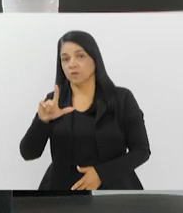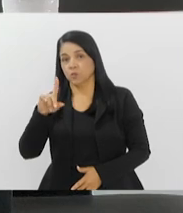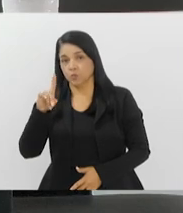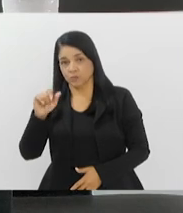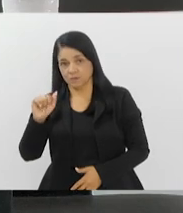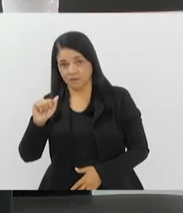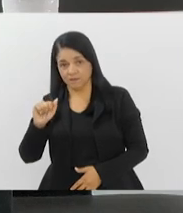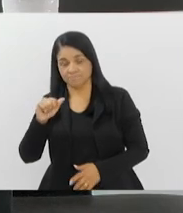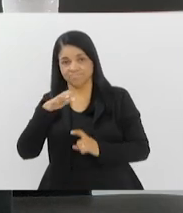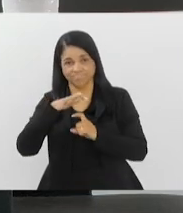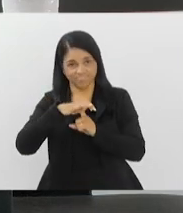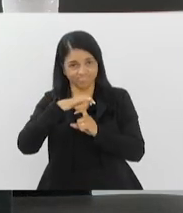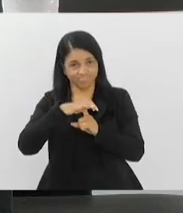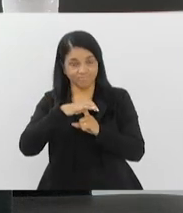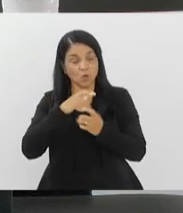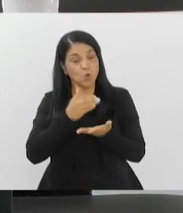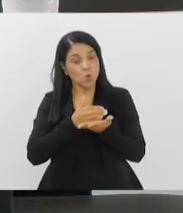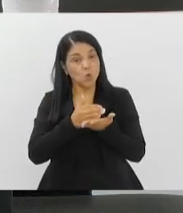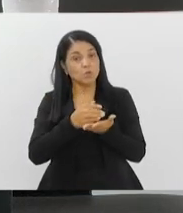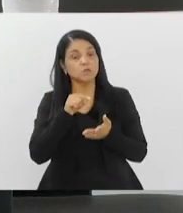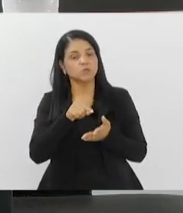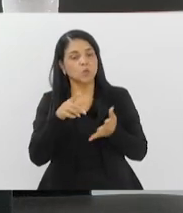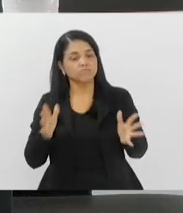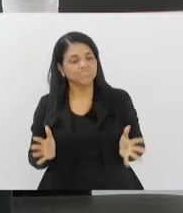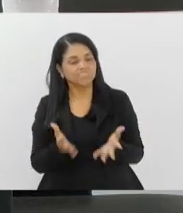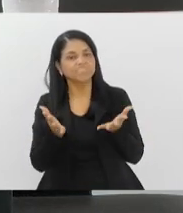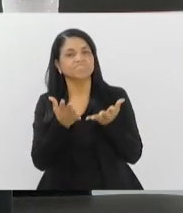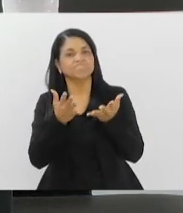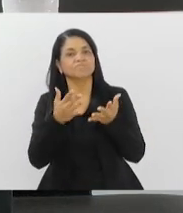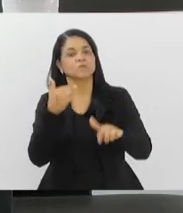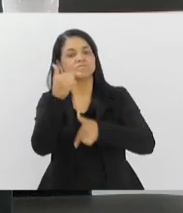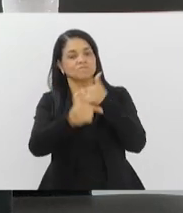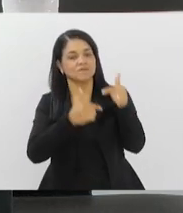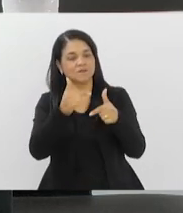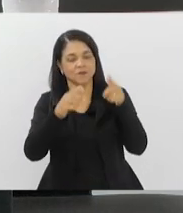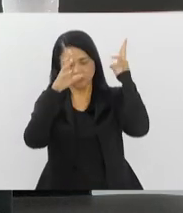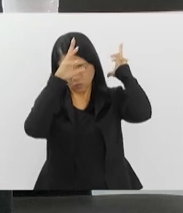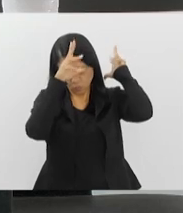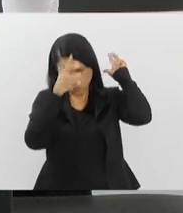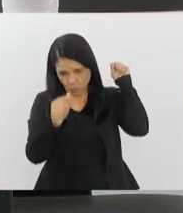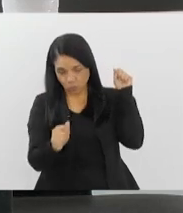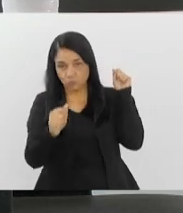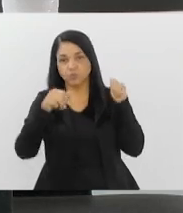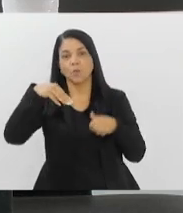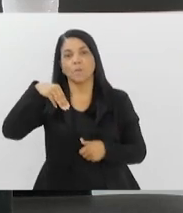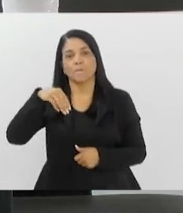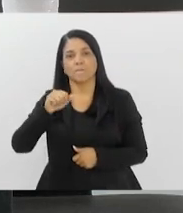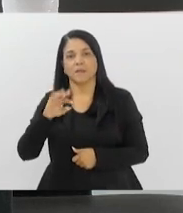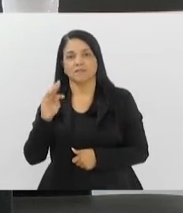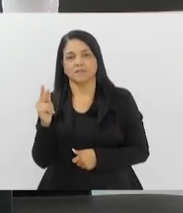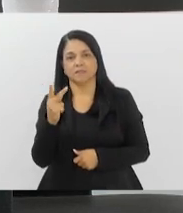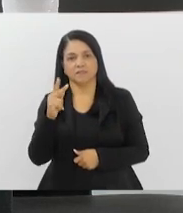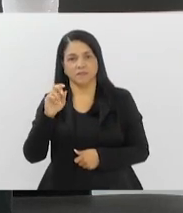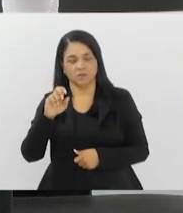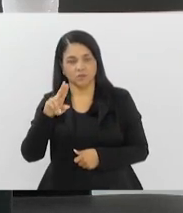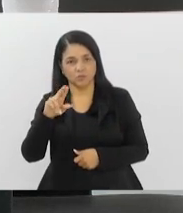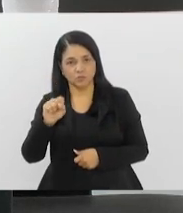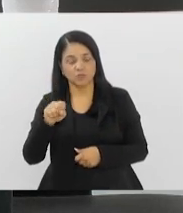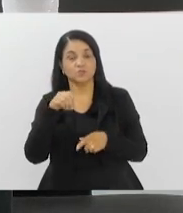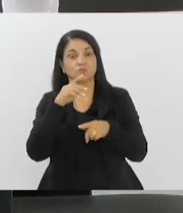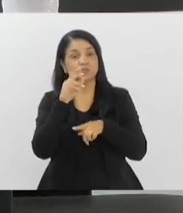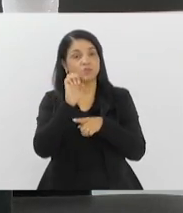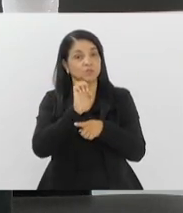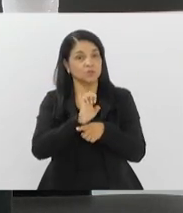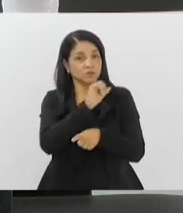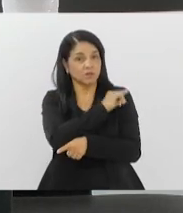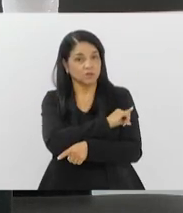Tudo começou com o incentivo e o trabalho do seu cônsul Matheus aqui no Rio e em toda a